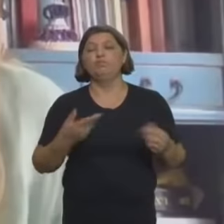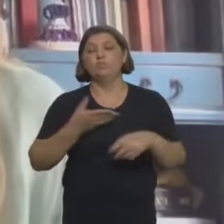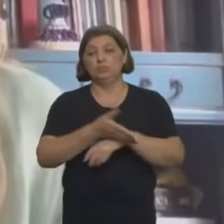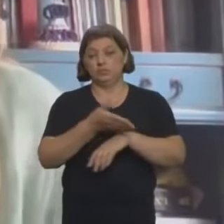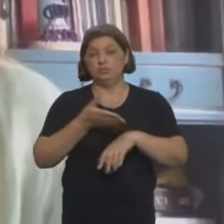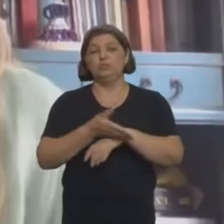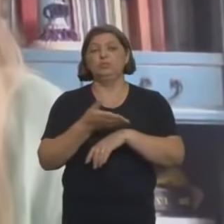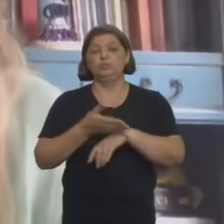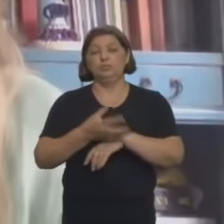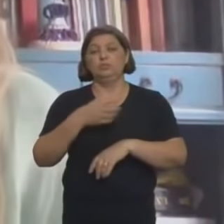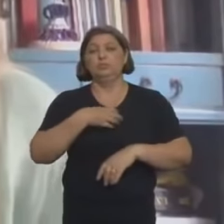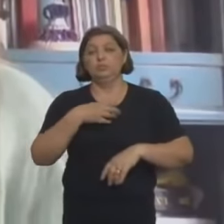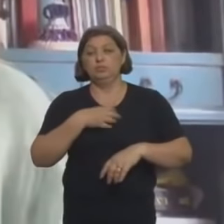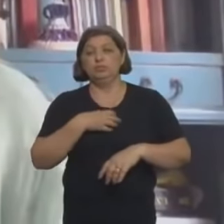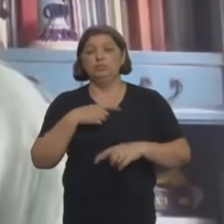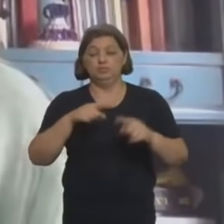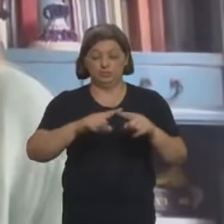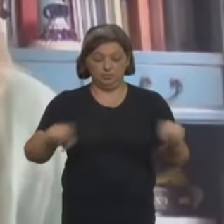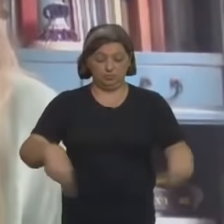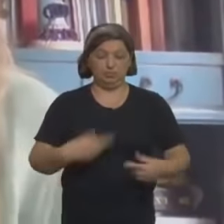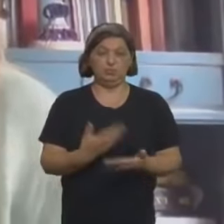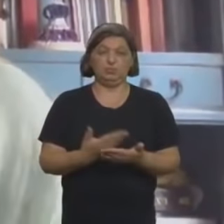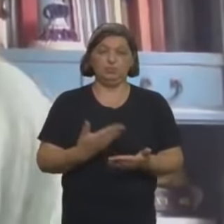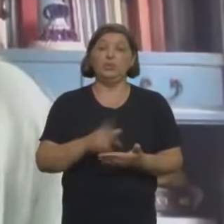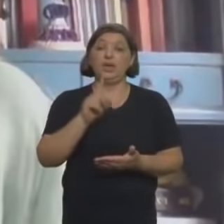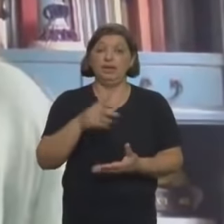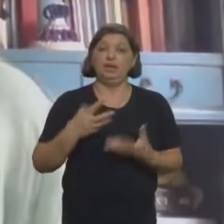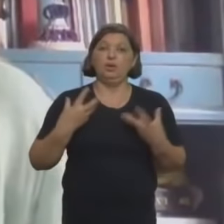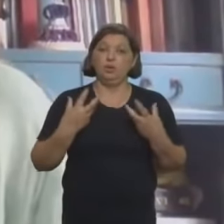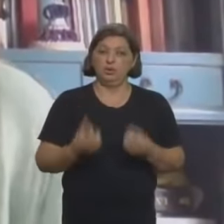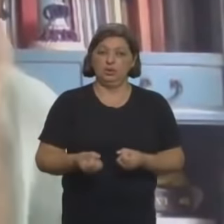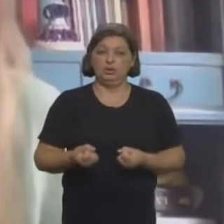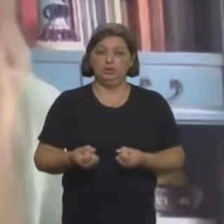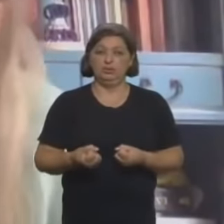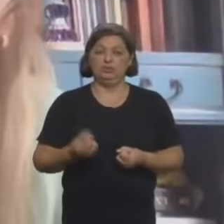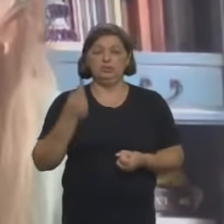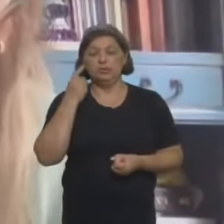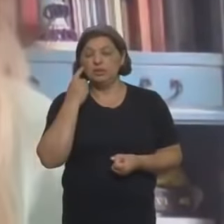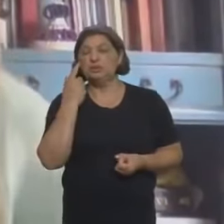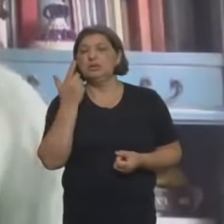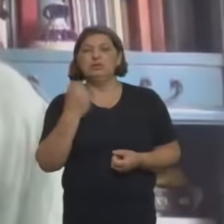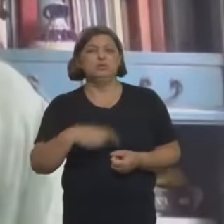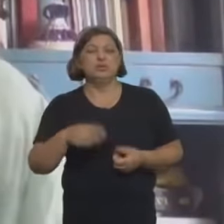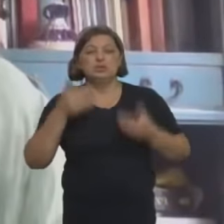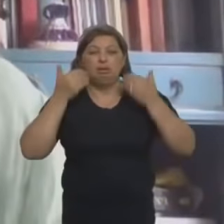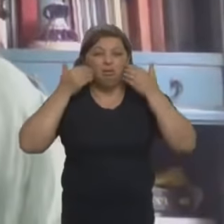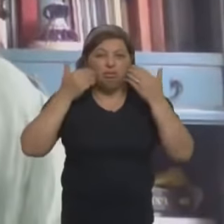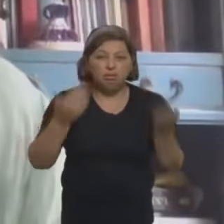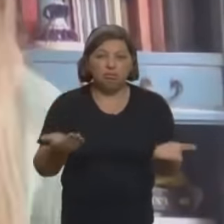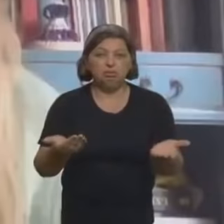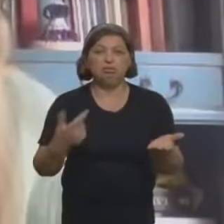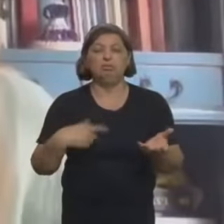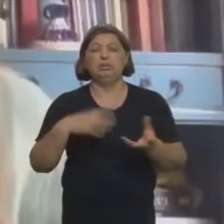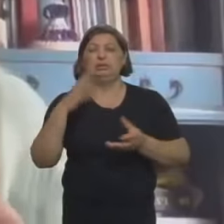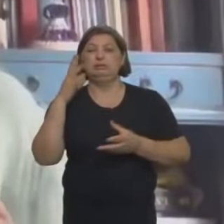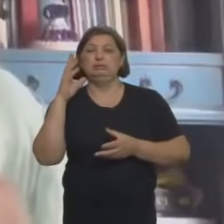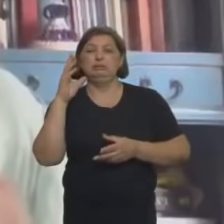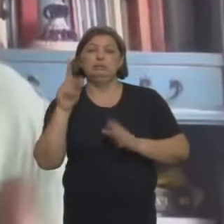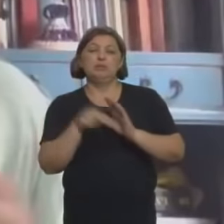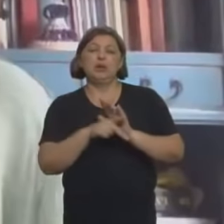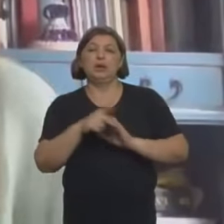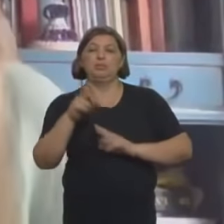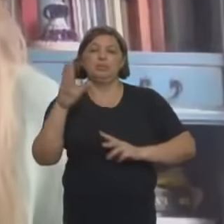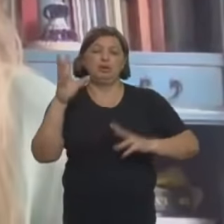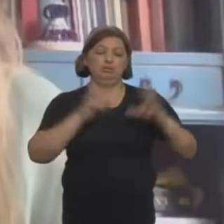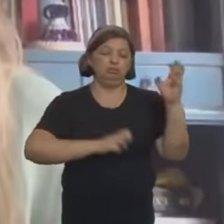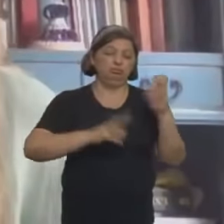participa dos seus sentimentos em sala de aula, que ele é acolhido, ele chama menos atenção, ele briga menos, né? Ele